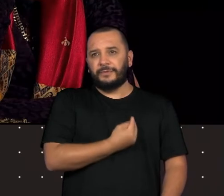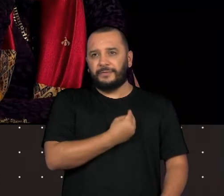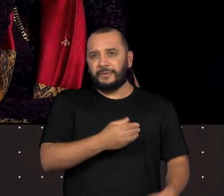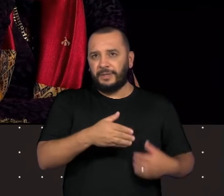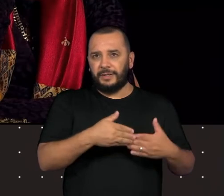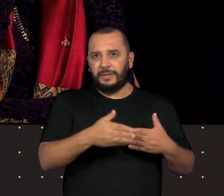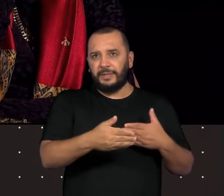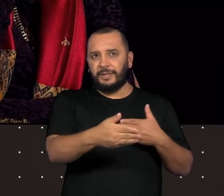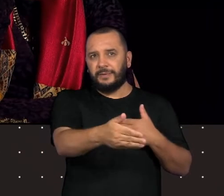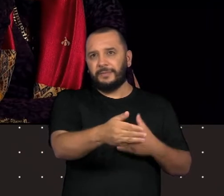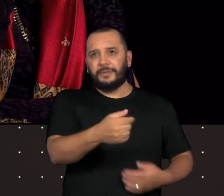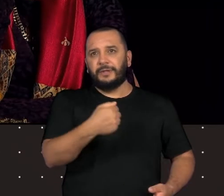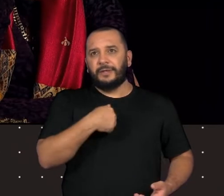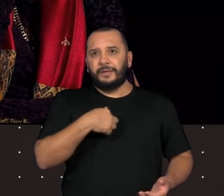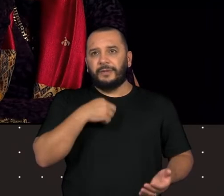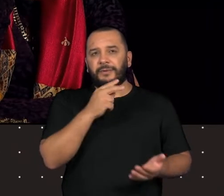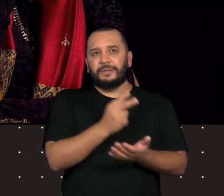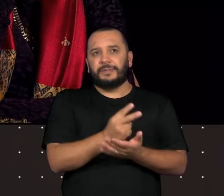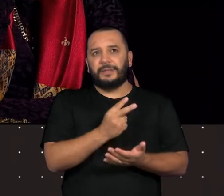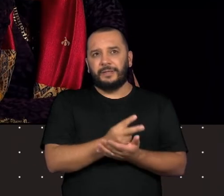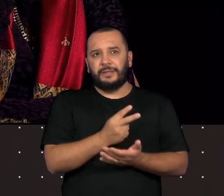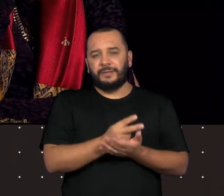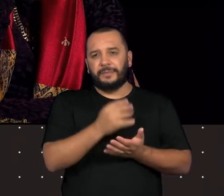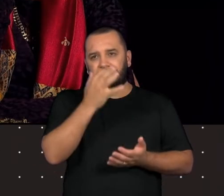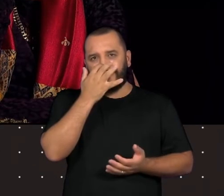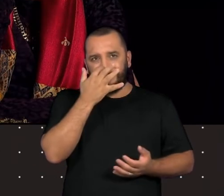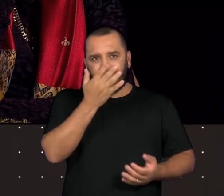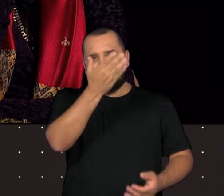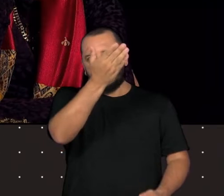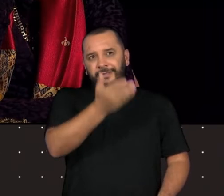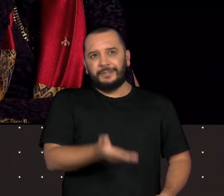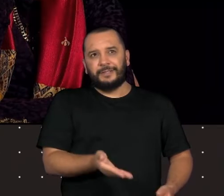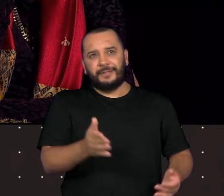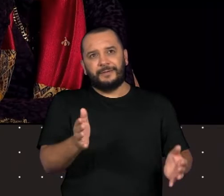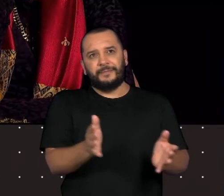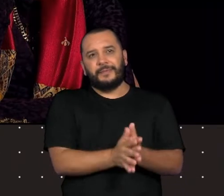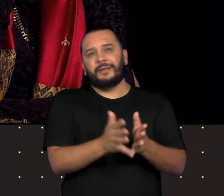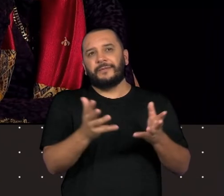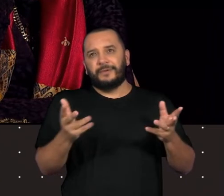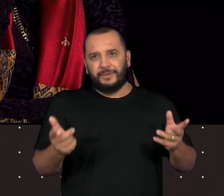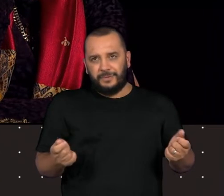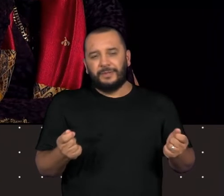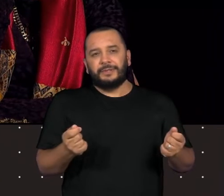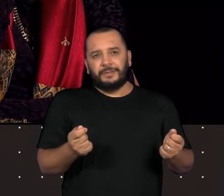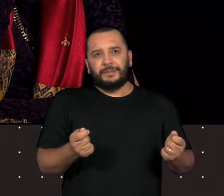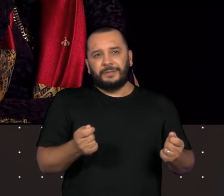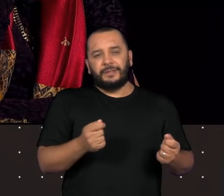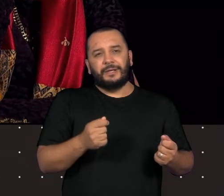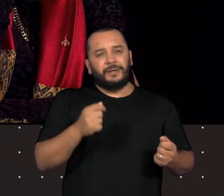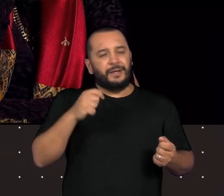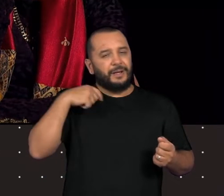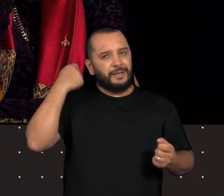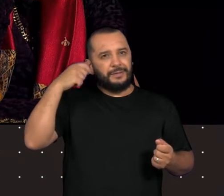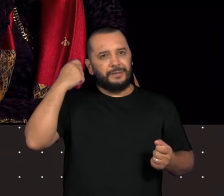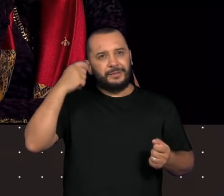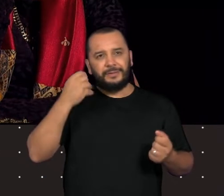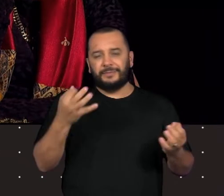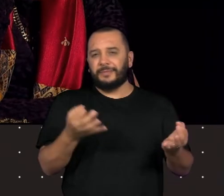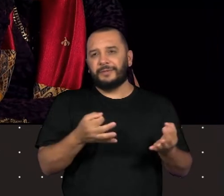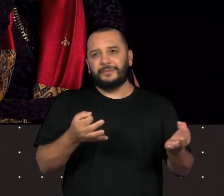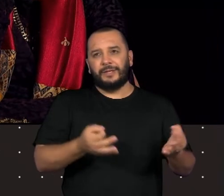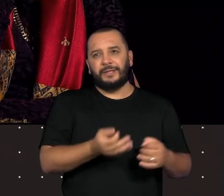Eu sempre achei você uma atriz maravilhosa, uma atriz perfeita,